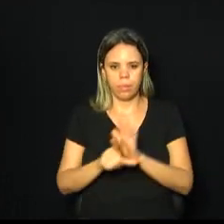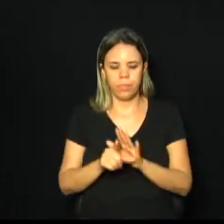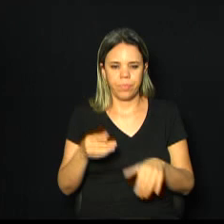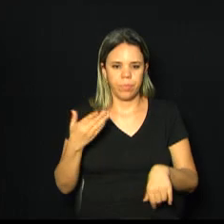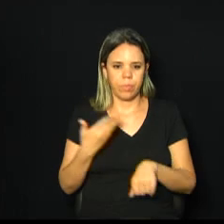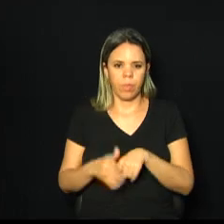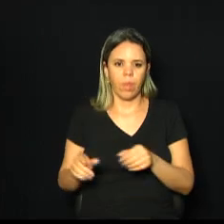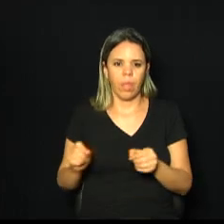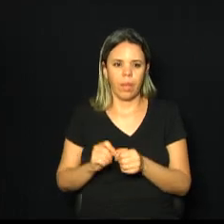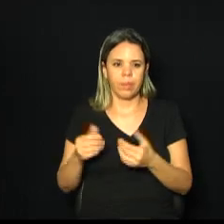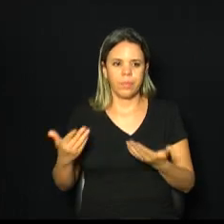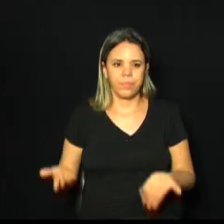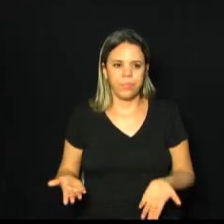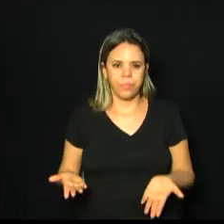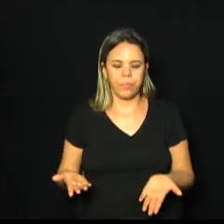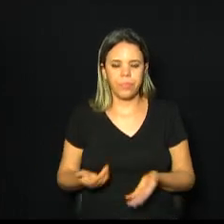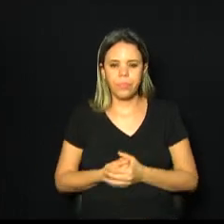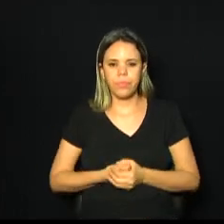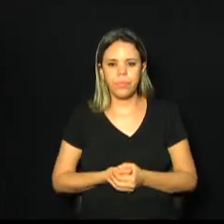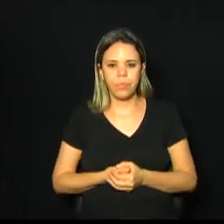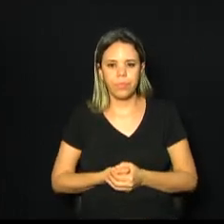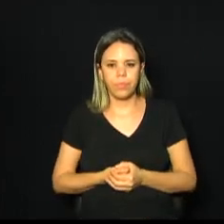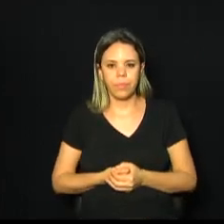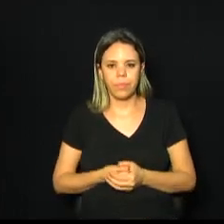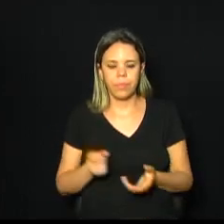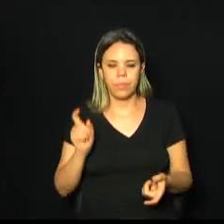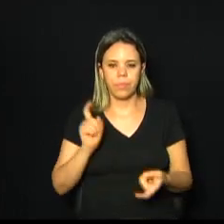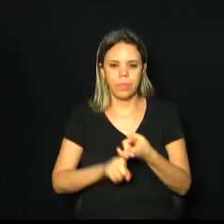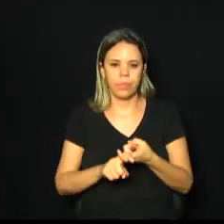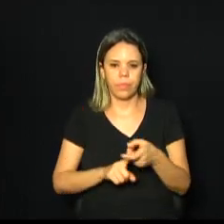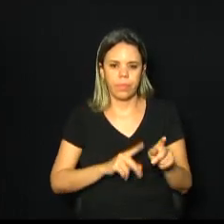aplicada. E ela vai determinar como vai punir as pessoas.